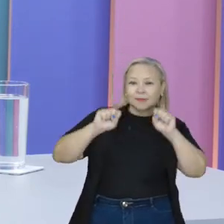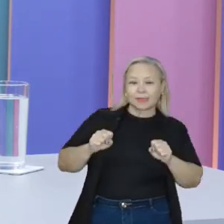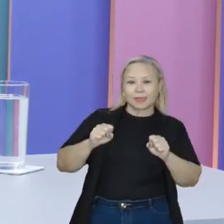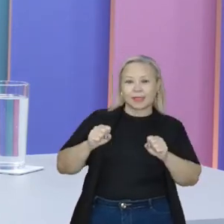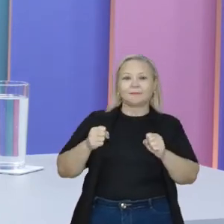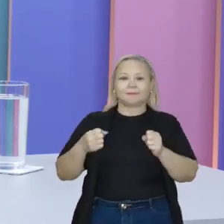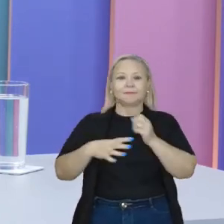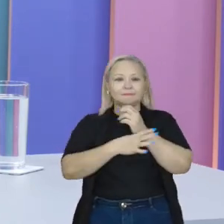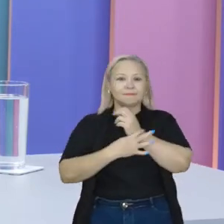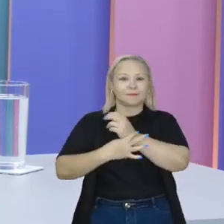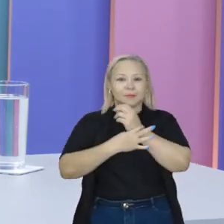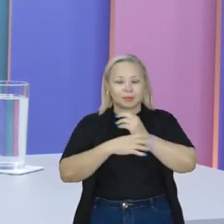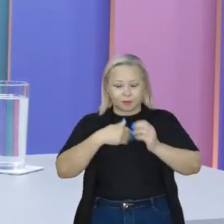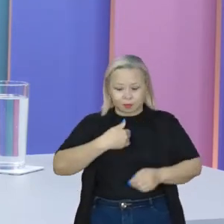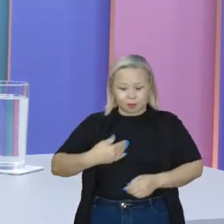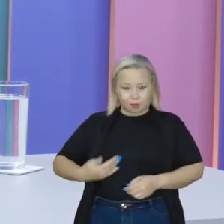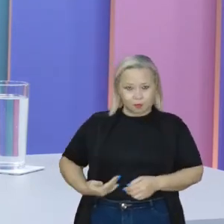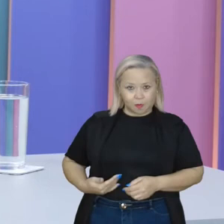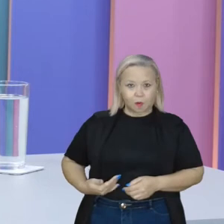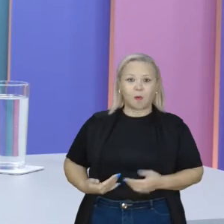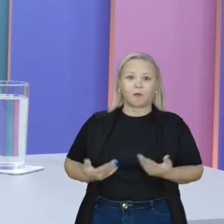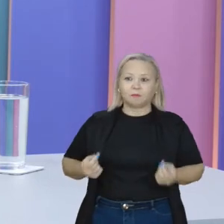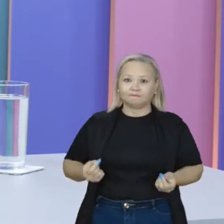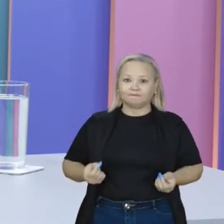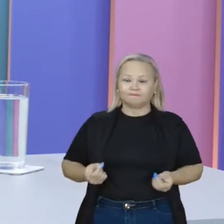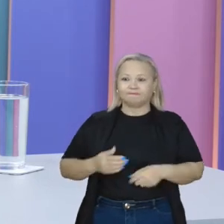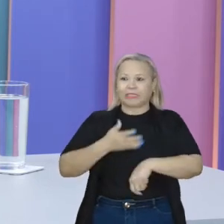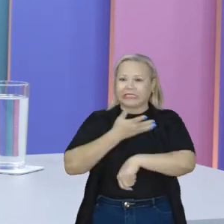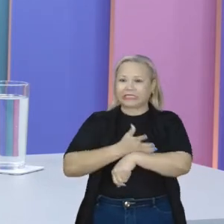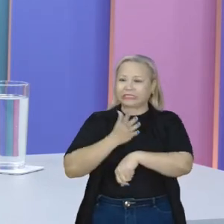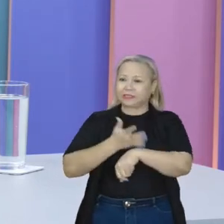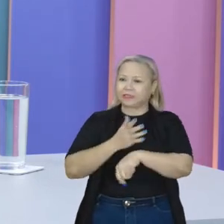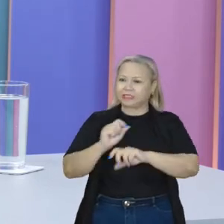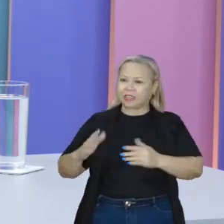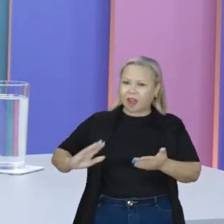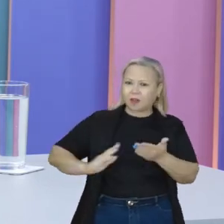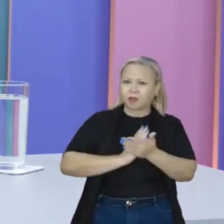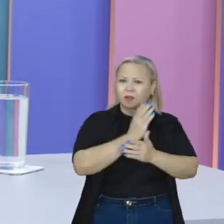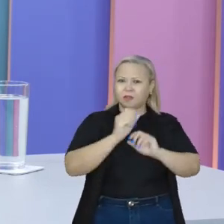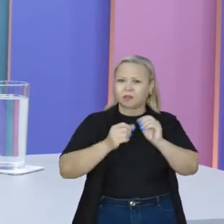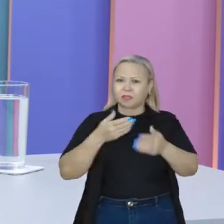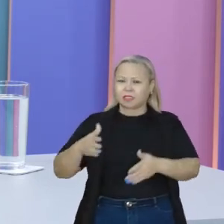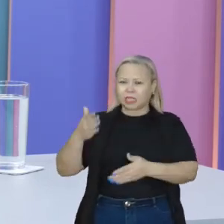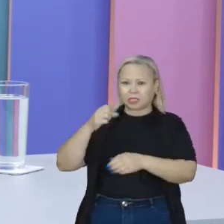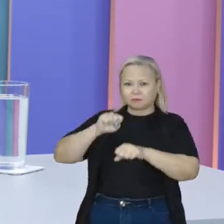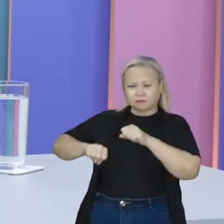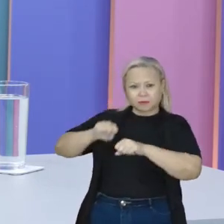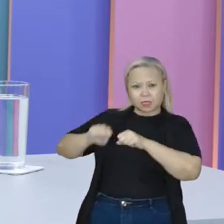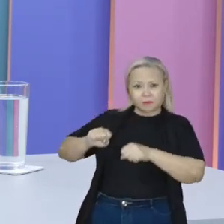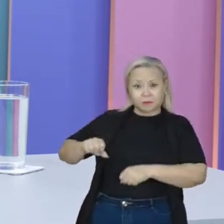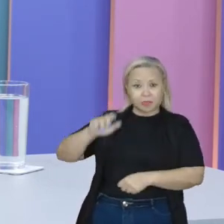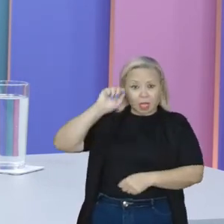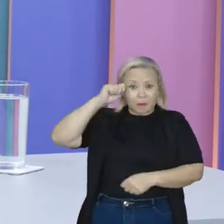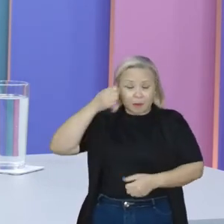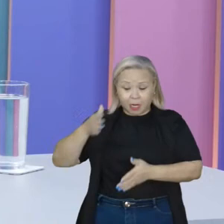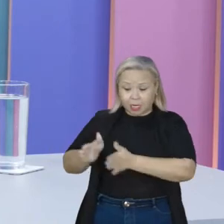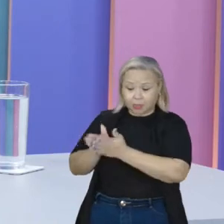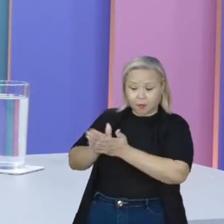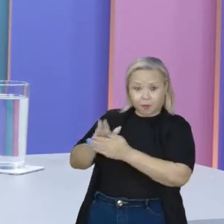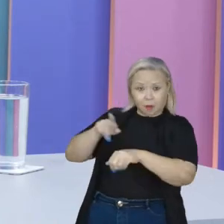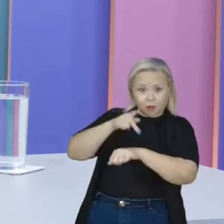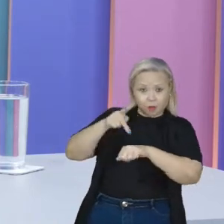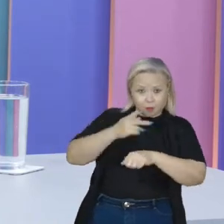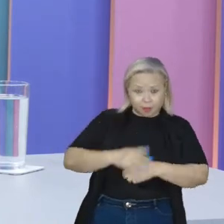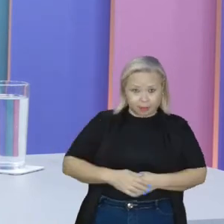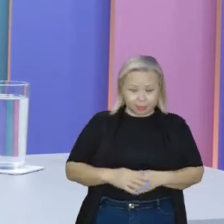pública viciado, que está autorizado a matar preto e pobre no nosso país. Isso, nós precisamos, mais